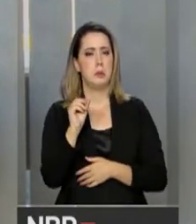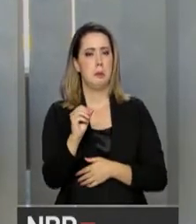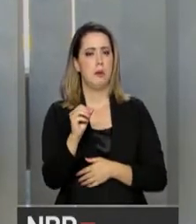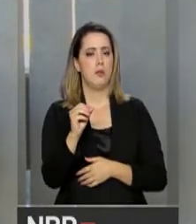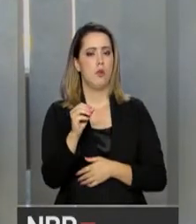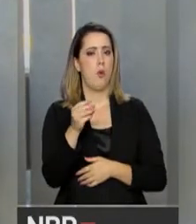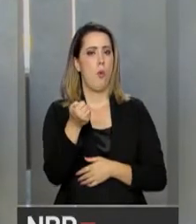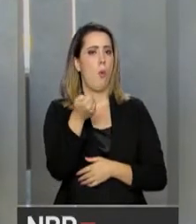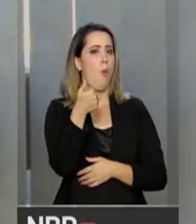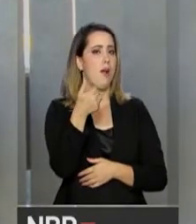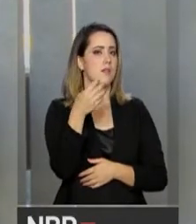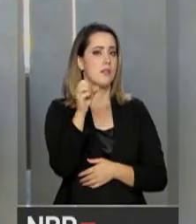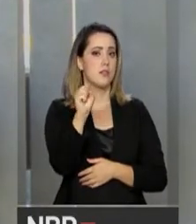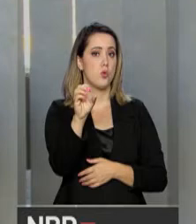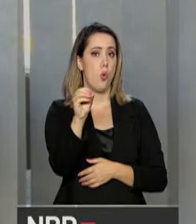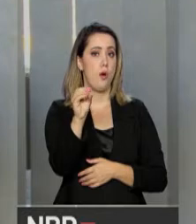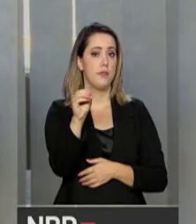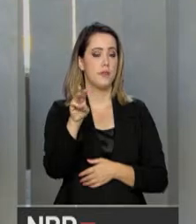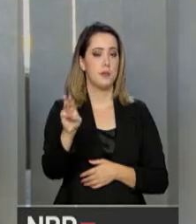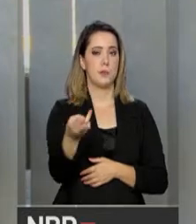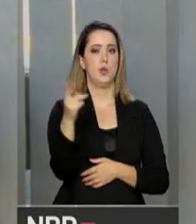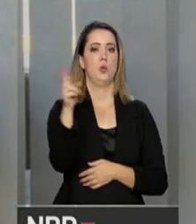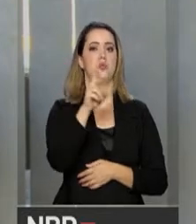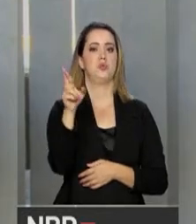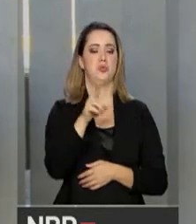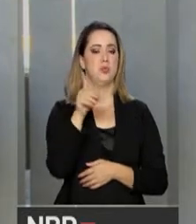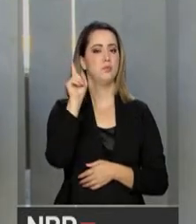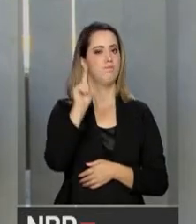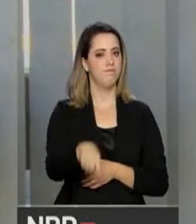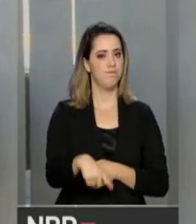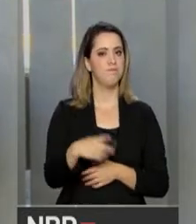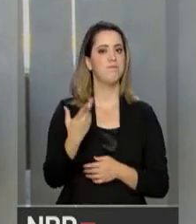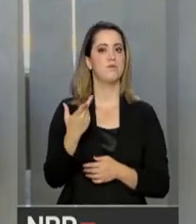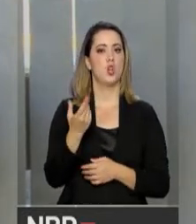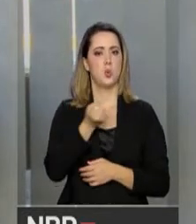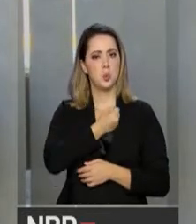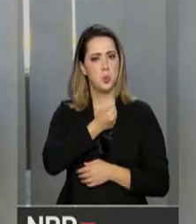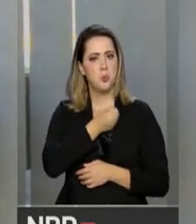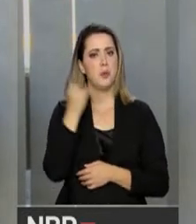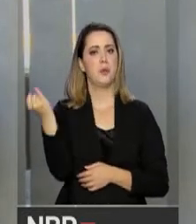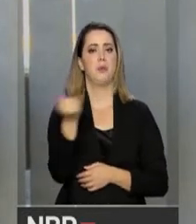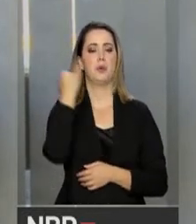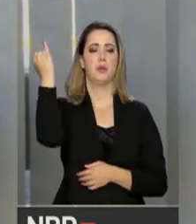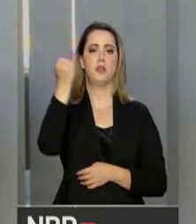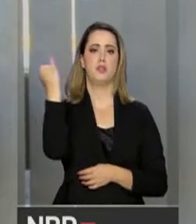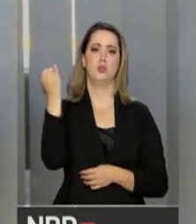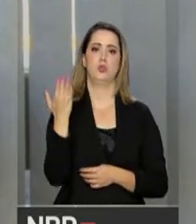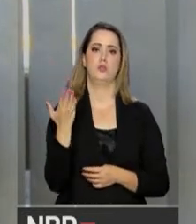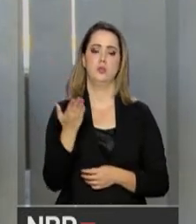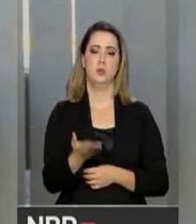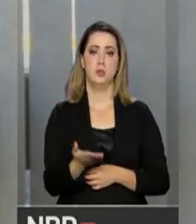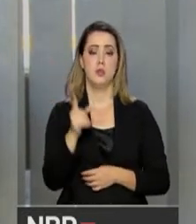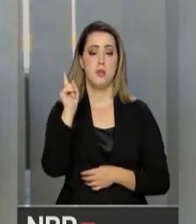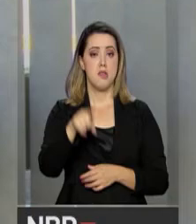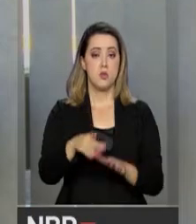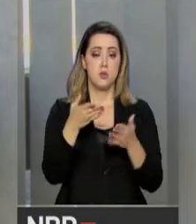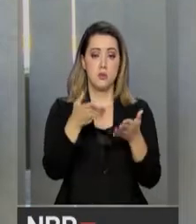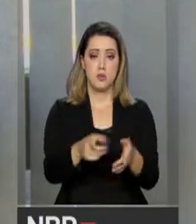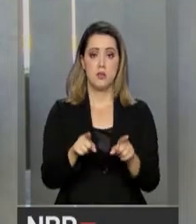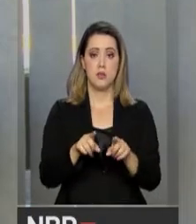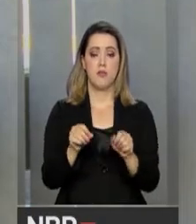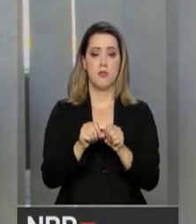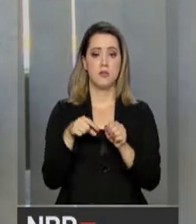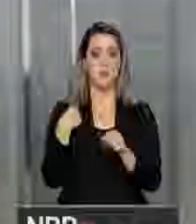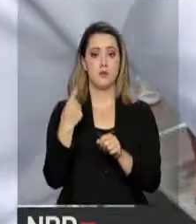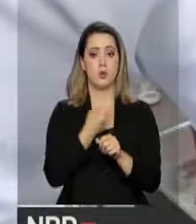aproximadamente quase que 800 milhões de reais. Então, isso é um dado muito significativo, isso daí faz com